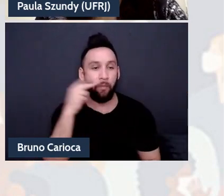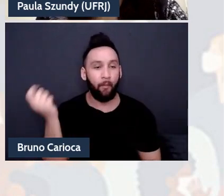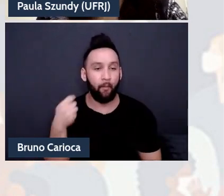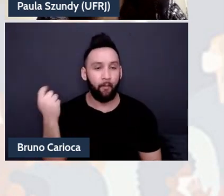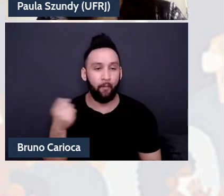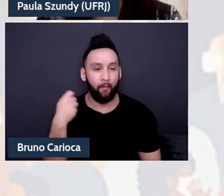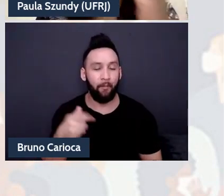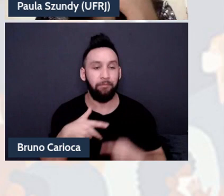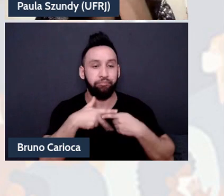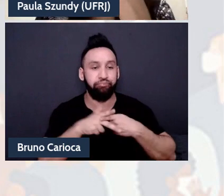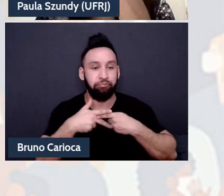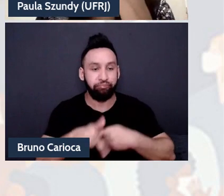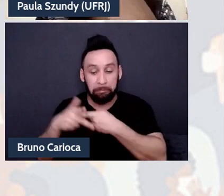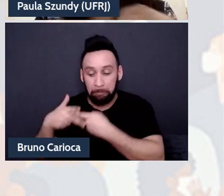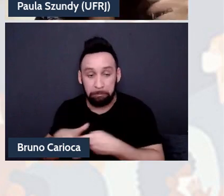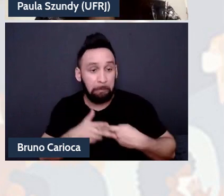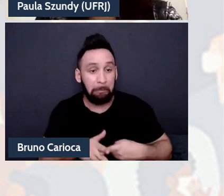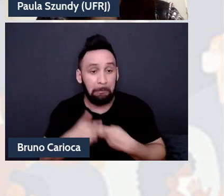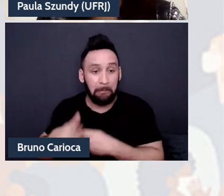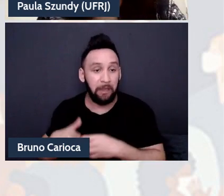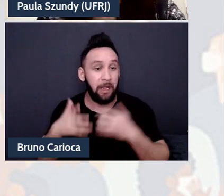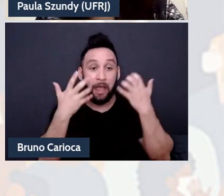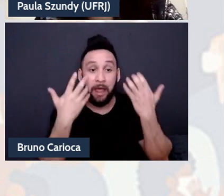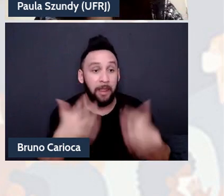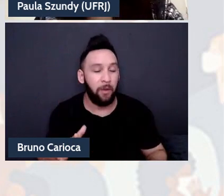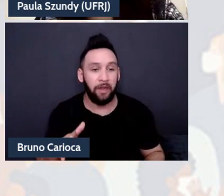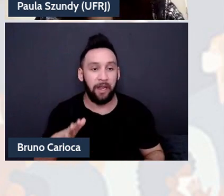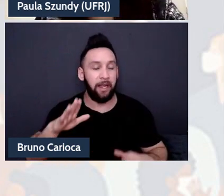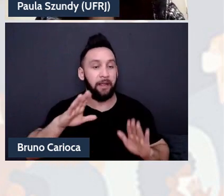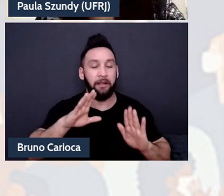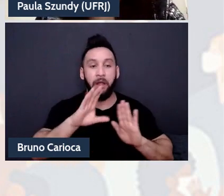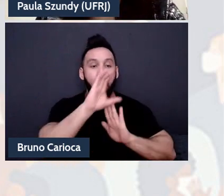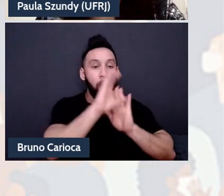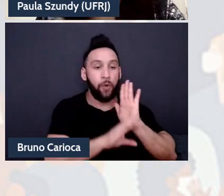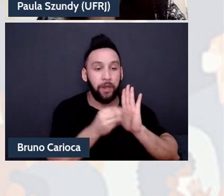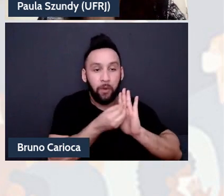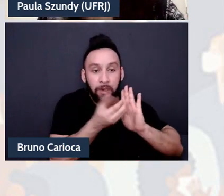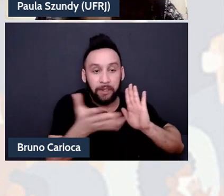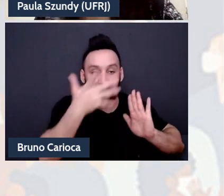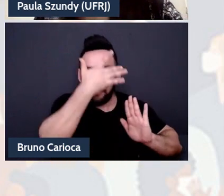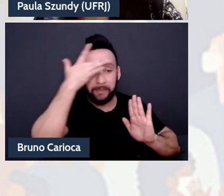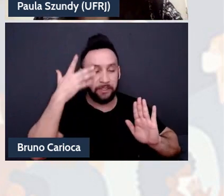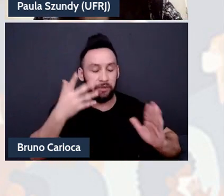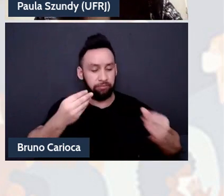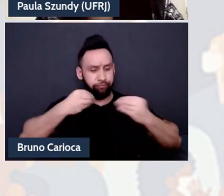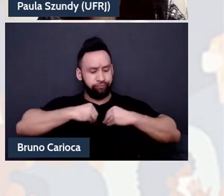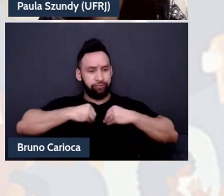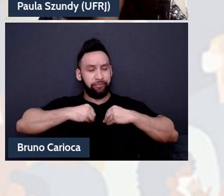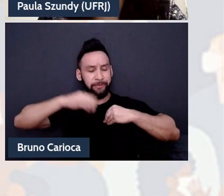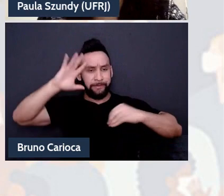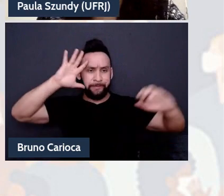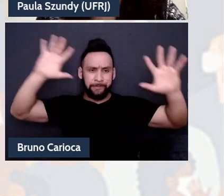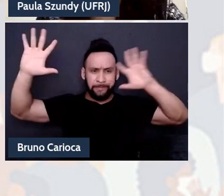fundações como a Fundação Lema na BNCC. De certa forma, a gente vê isso materializado na